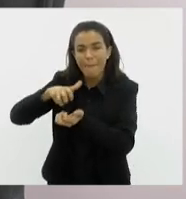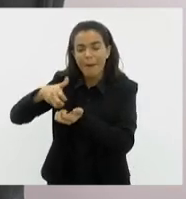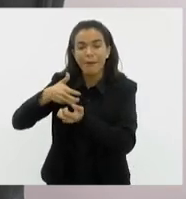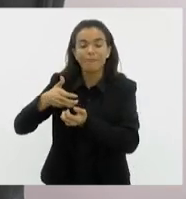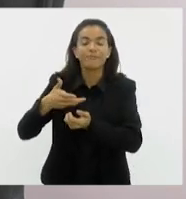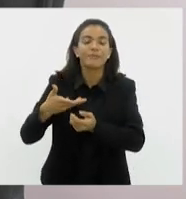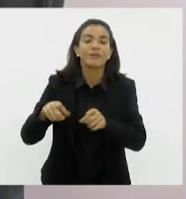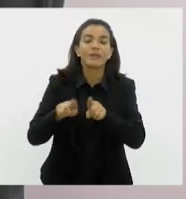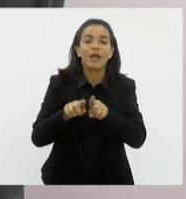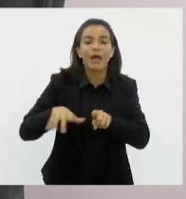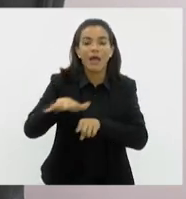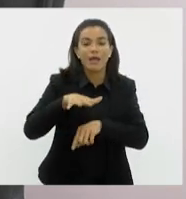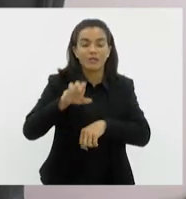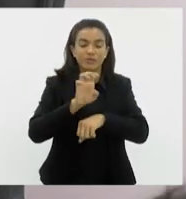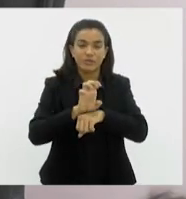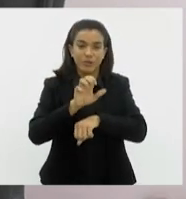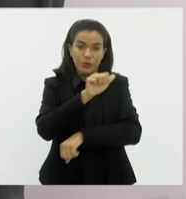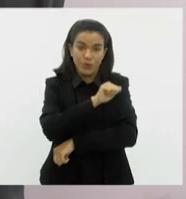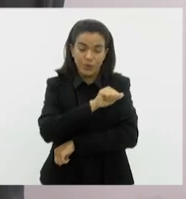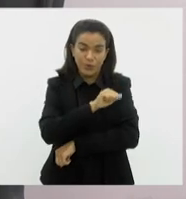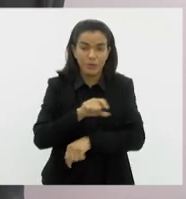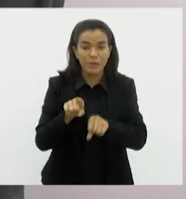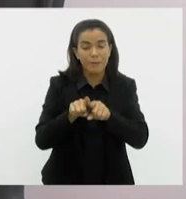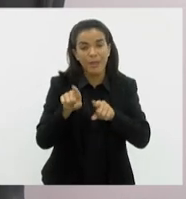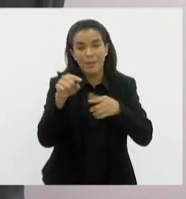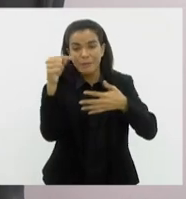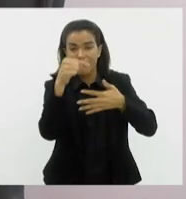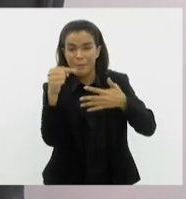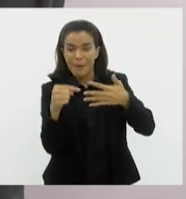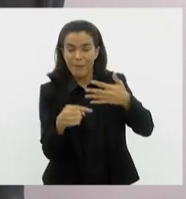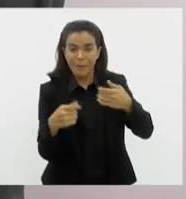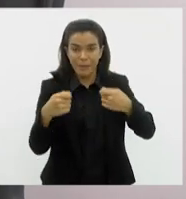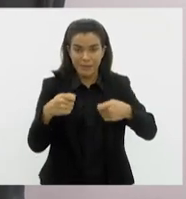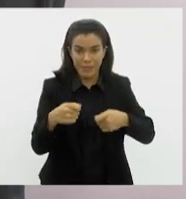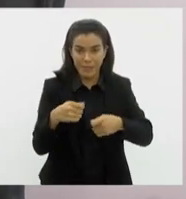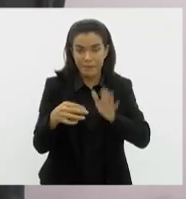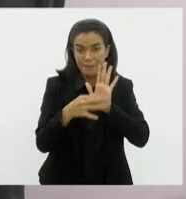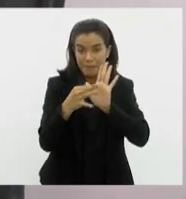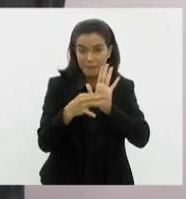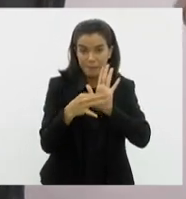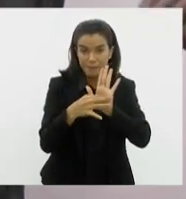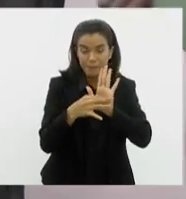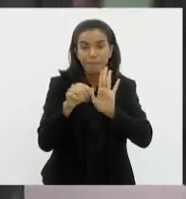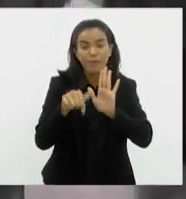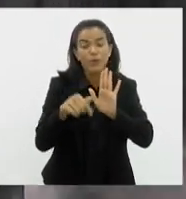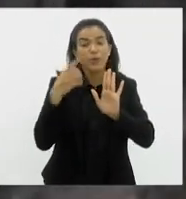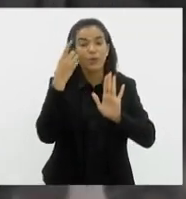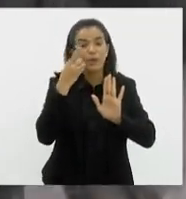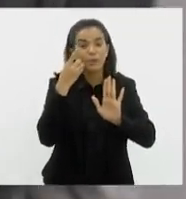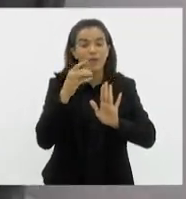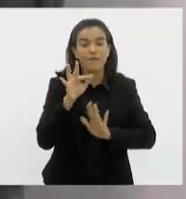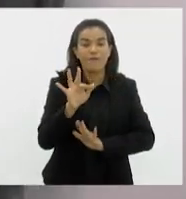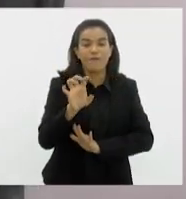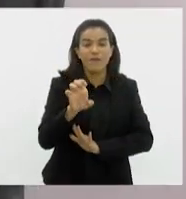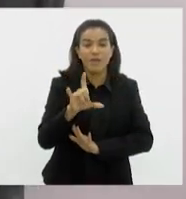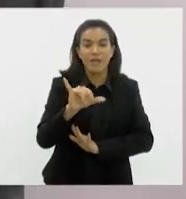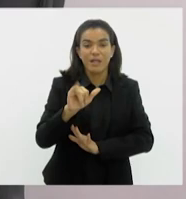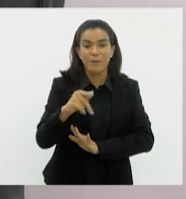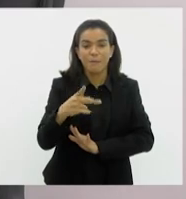artesanal no âmbito do Estado do Rio de Janeiro e dá outras providências. O parecer do deputado Filipinho Raves foi